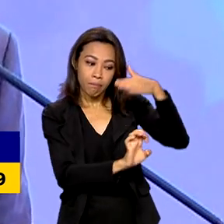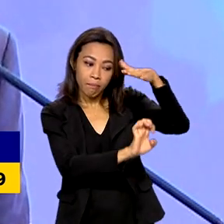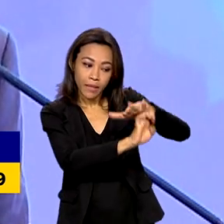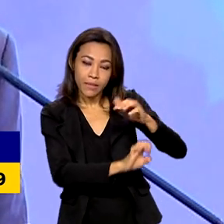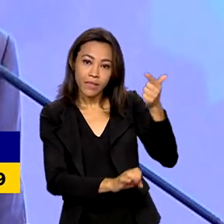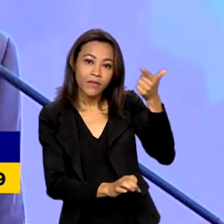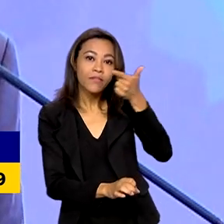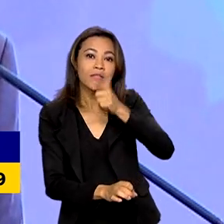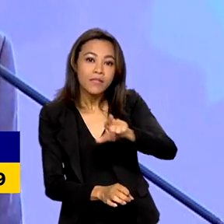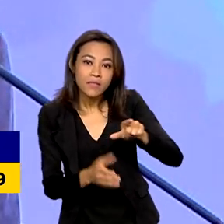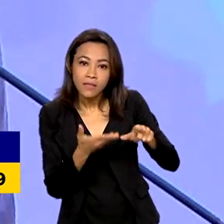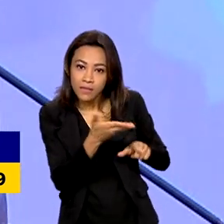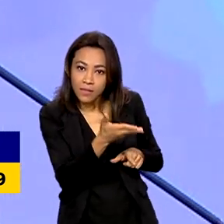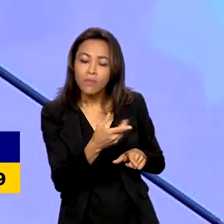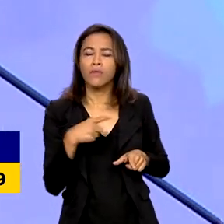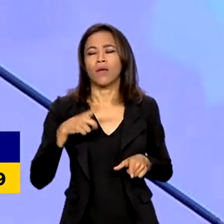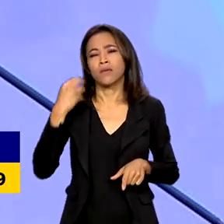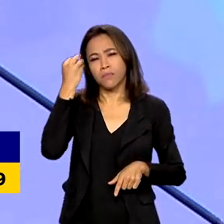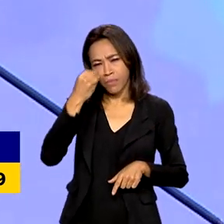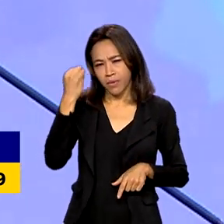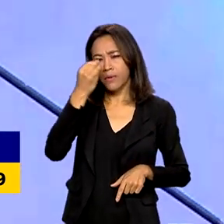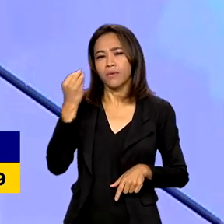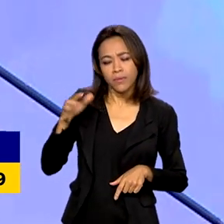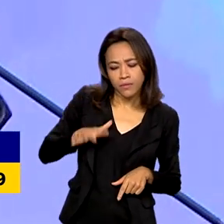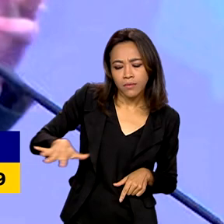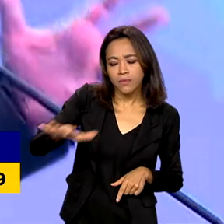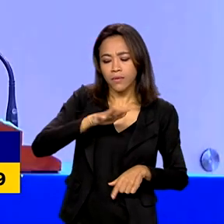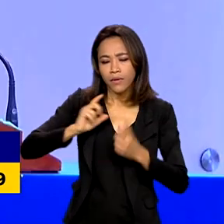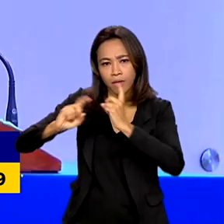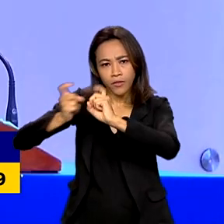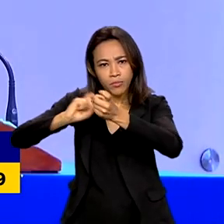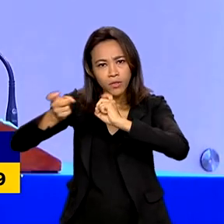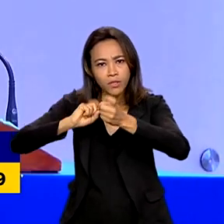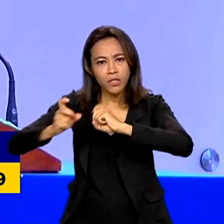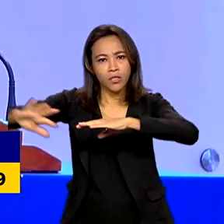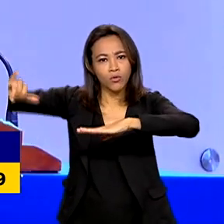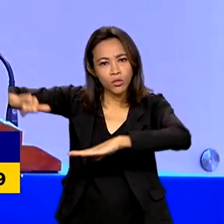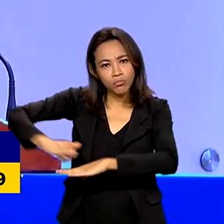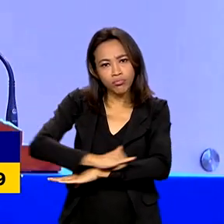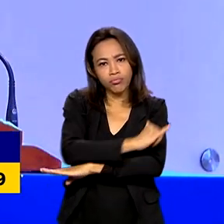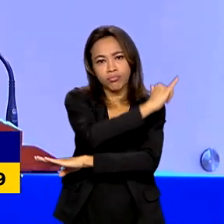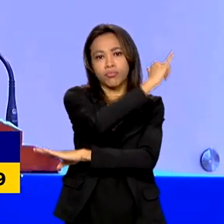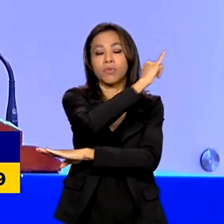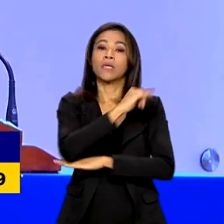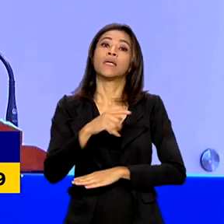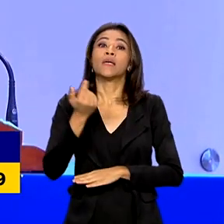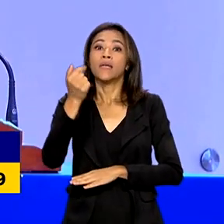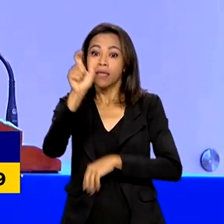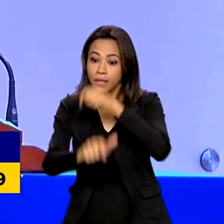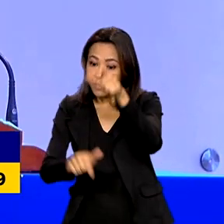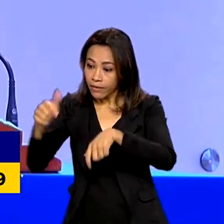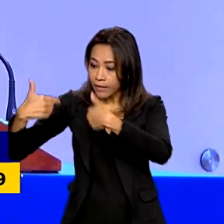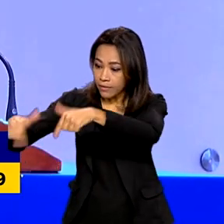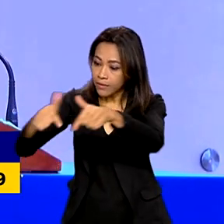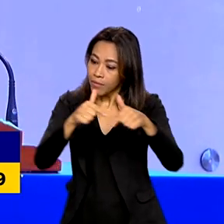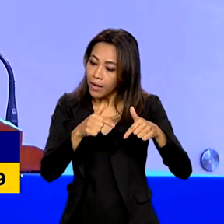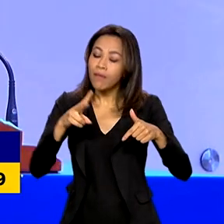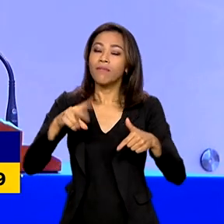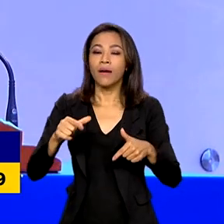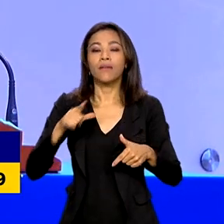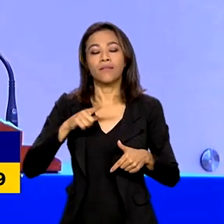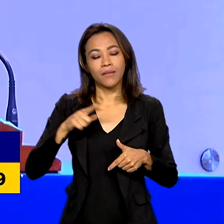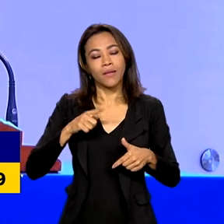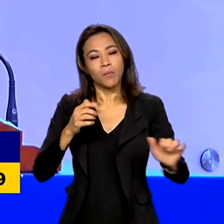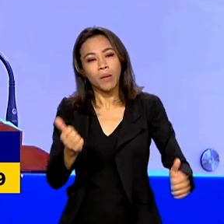a Zurich, tem experiência no setor aeroportuário e que os passageiros e trabalhadores do aeroporto serão beneficiados com